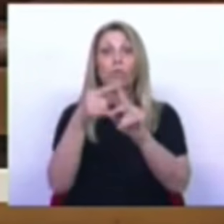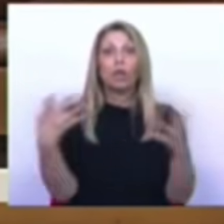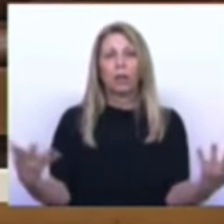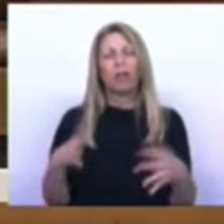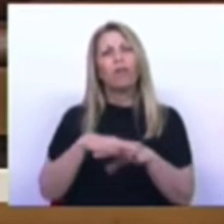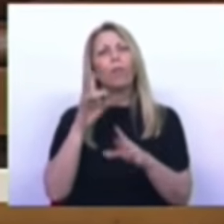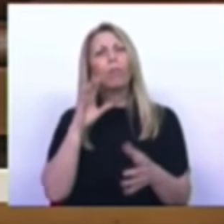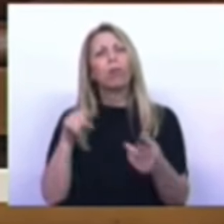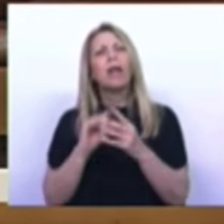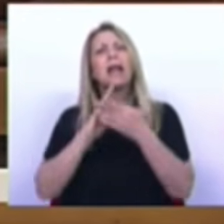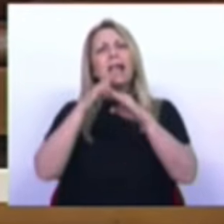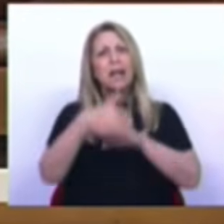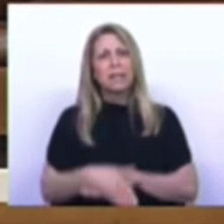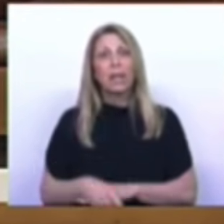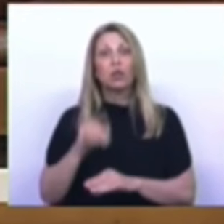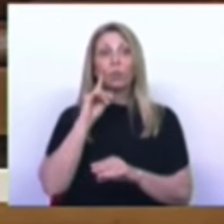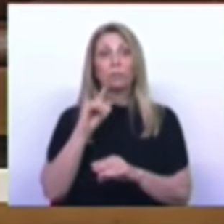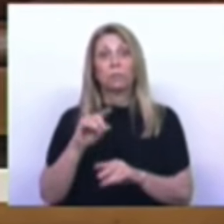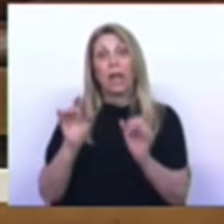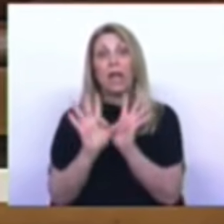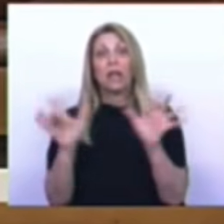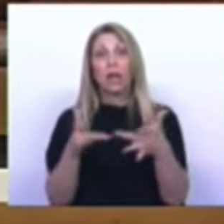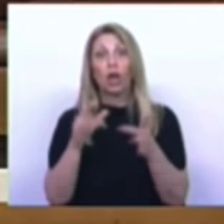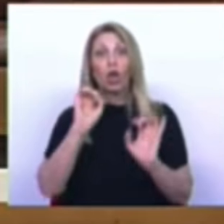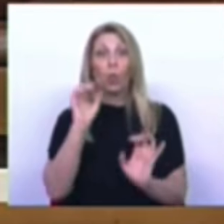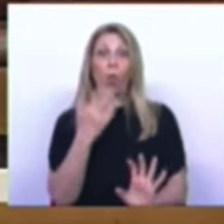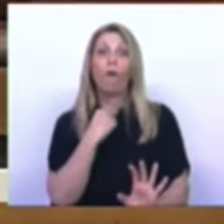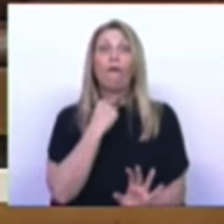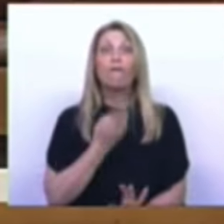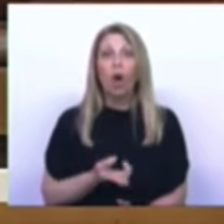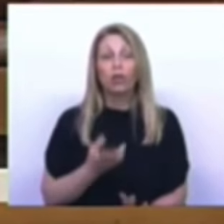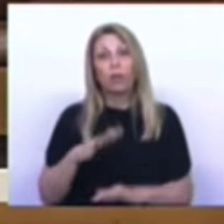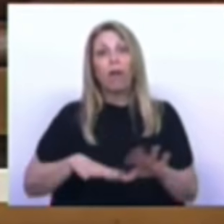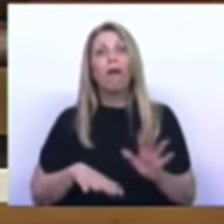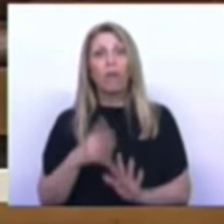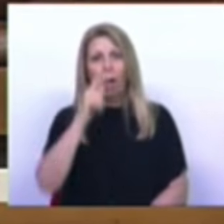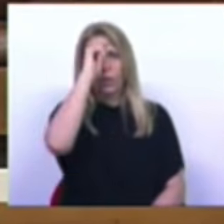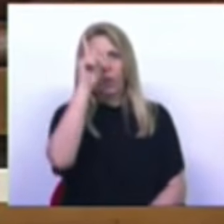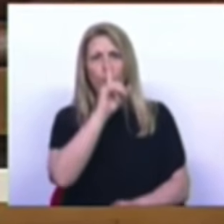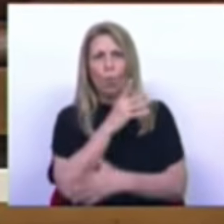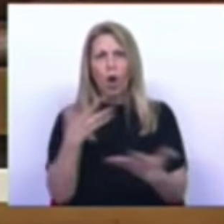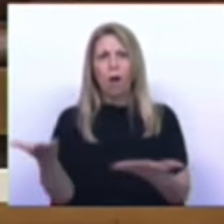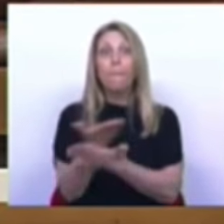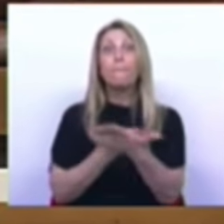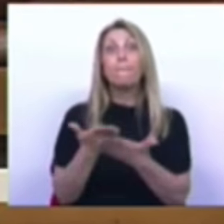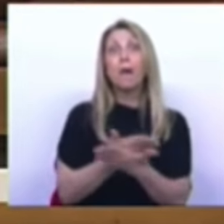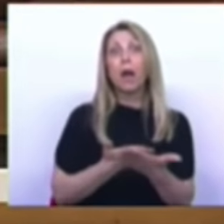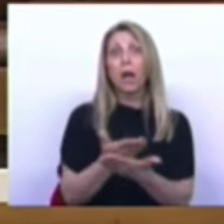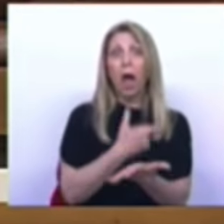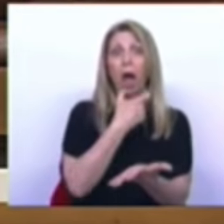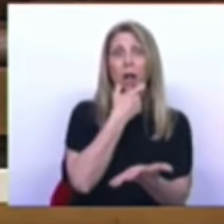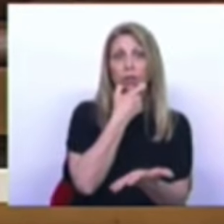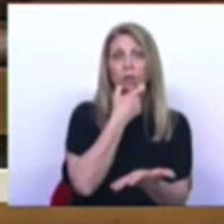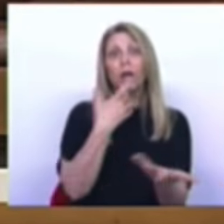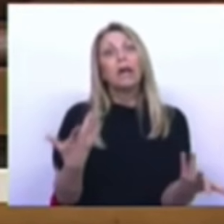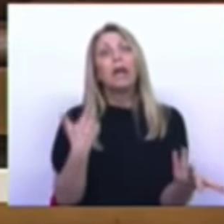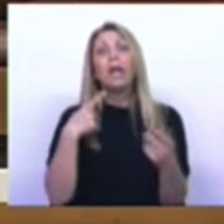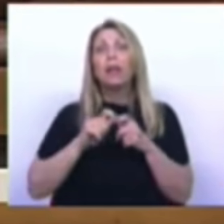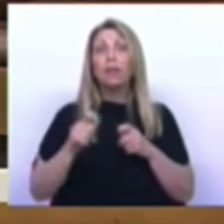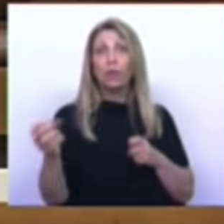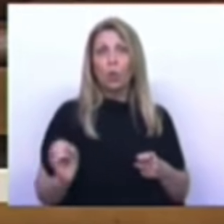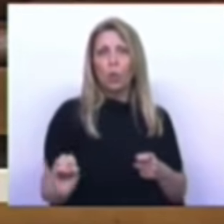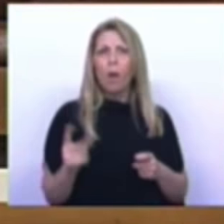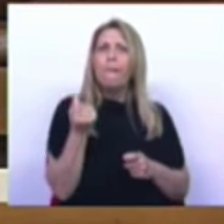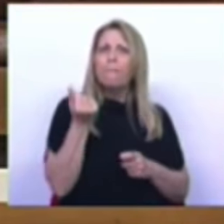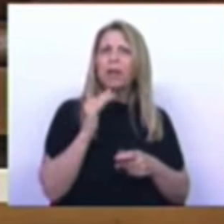e a comunicações, nomeadamente de voz, falo em desrespeito do próprio mercado e sem conseguir sequer definir o que é que será um preço acessível para aquilo